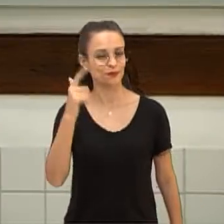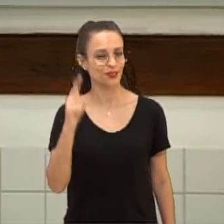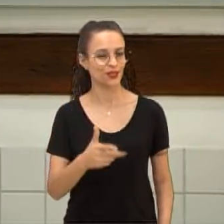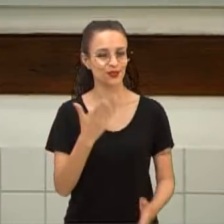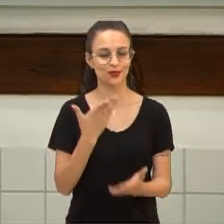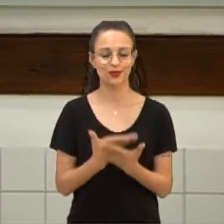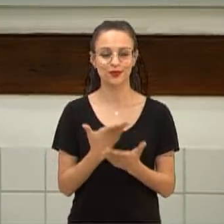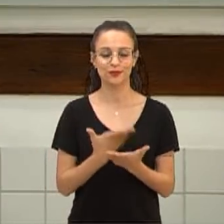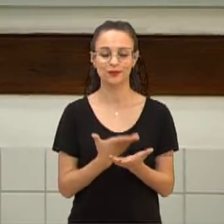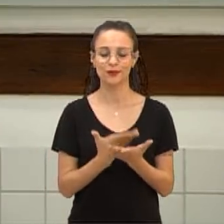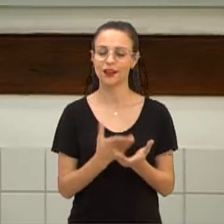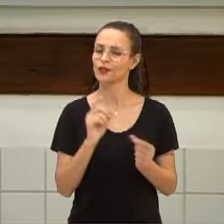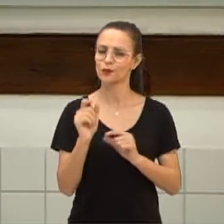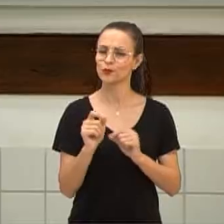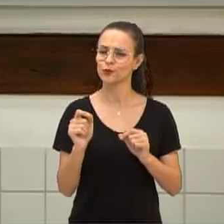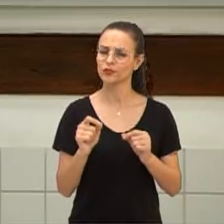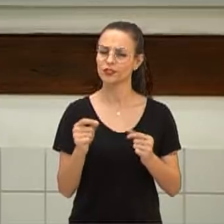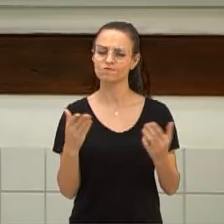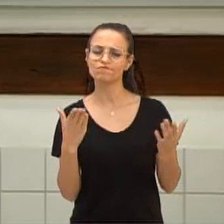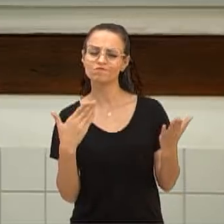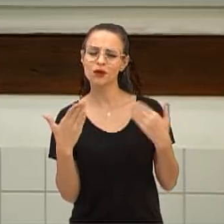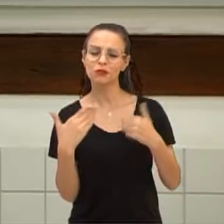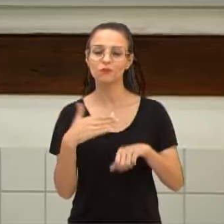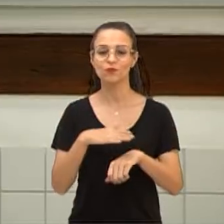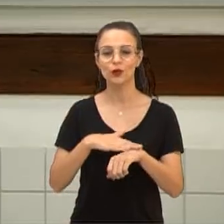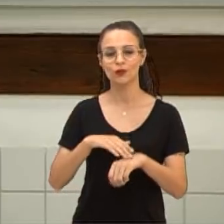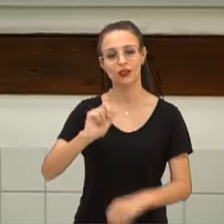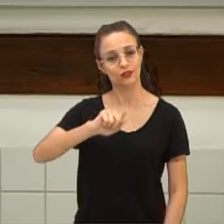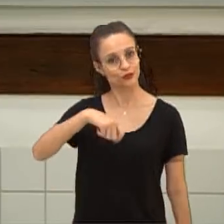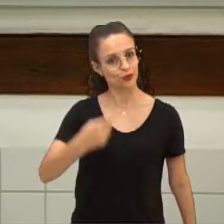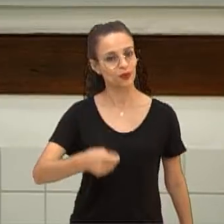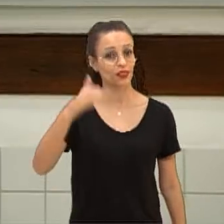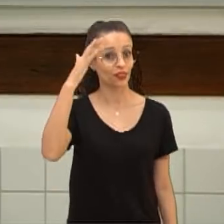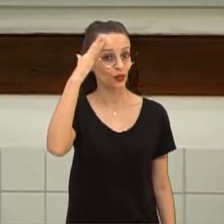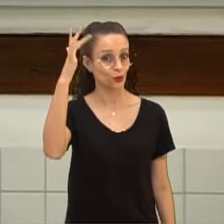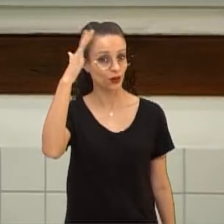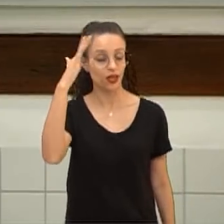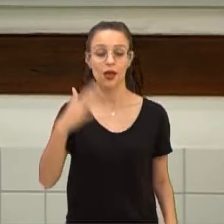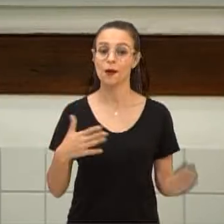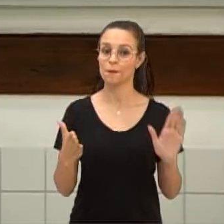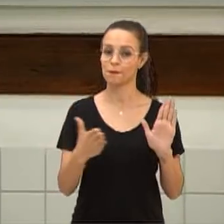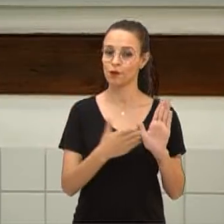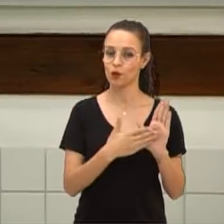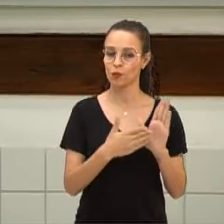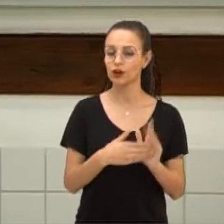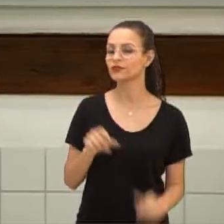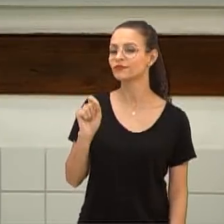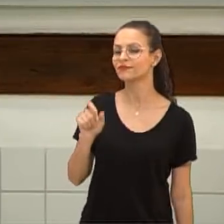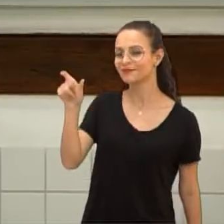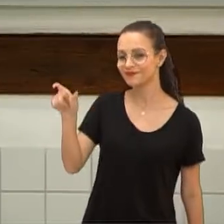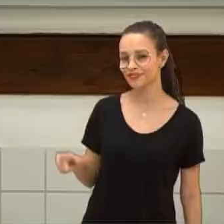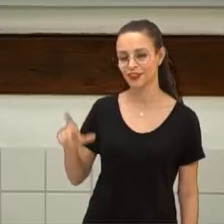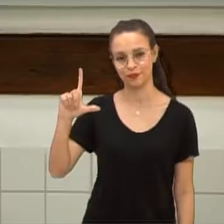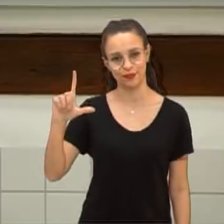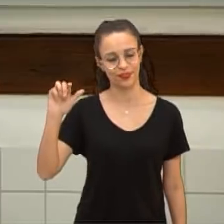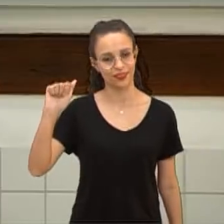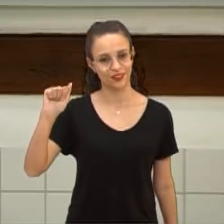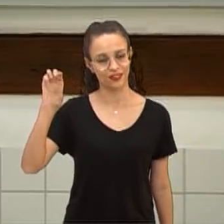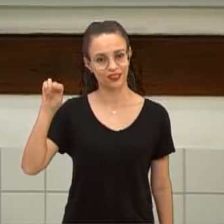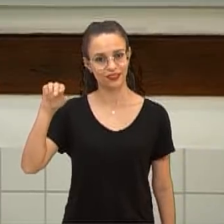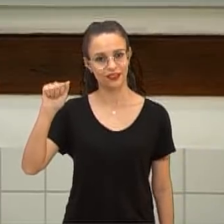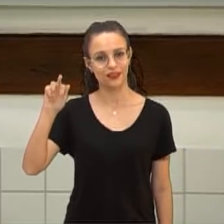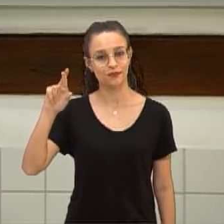nós vamos discutir um pouquinho sobre as teorias propostas por Jean-Baptiste Lamarck, beleza? Antes